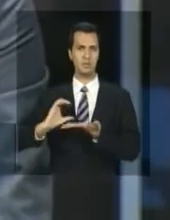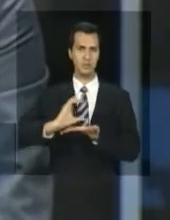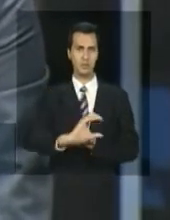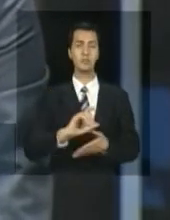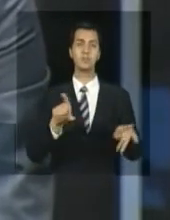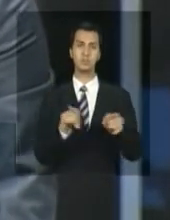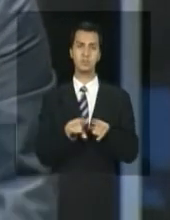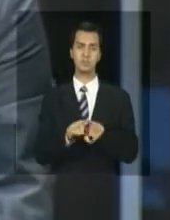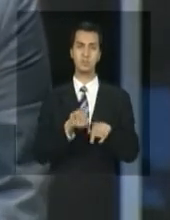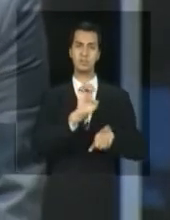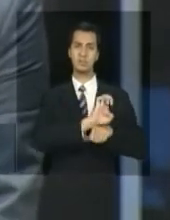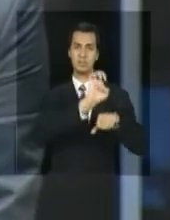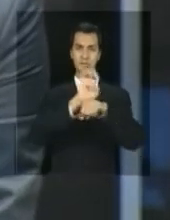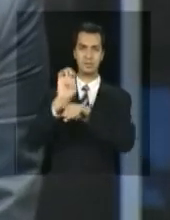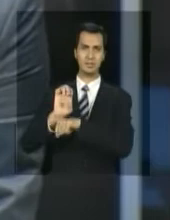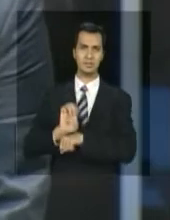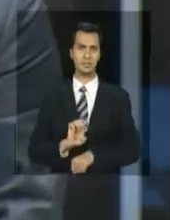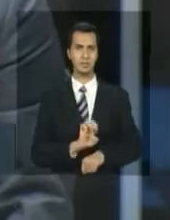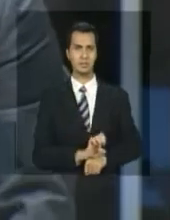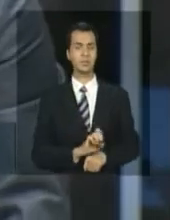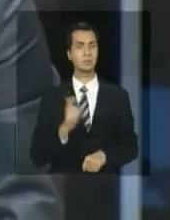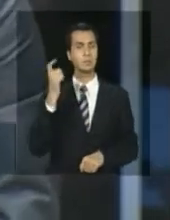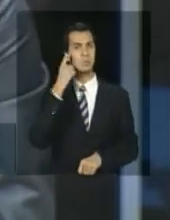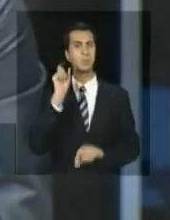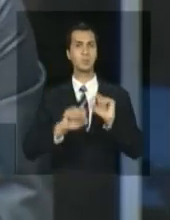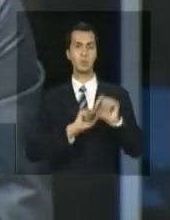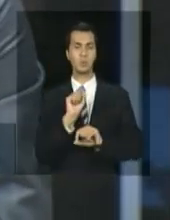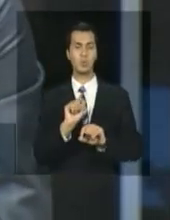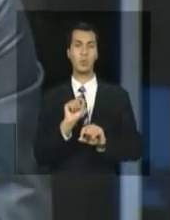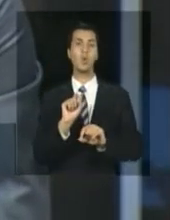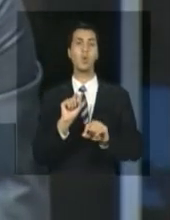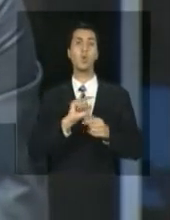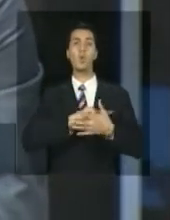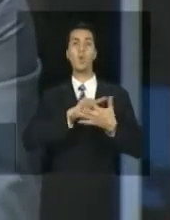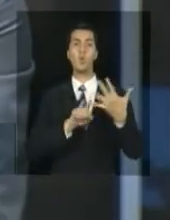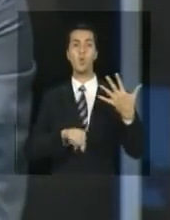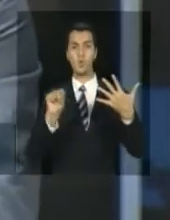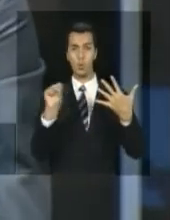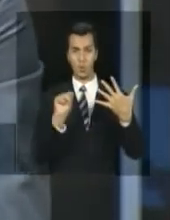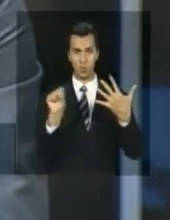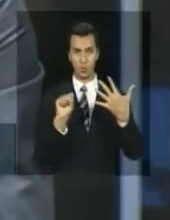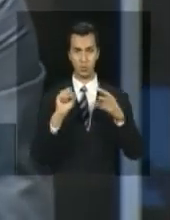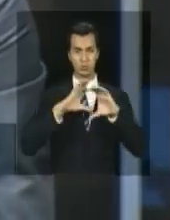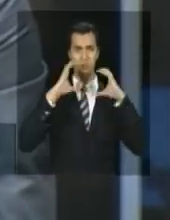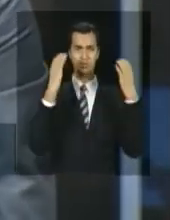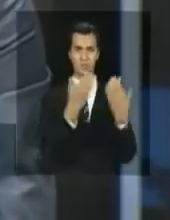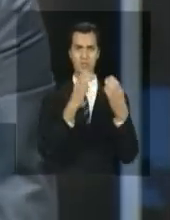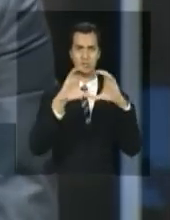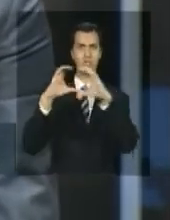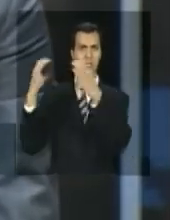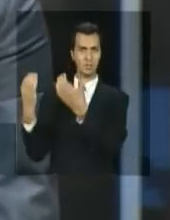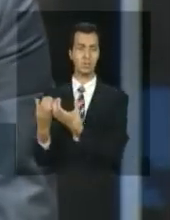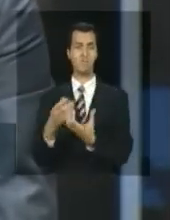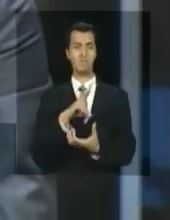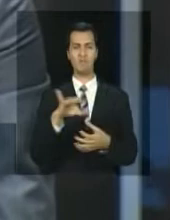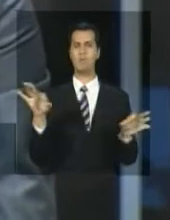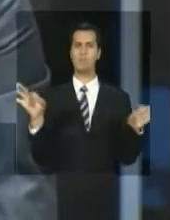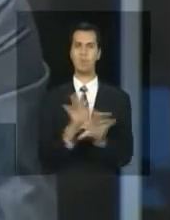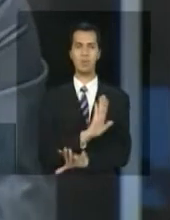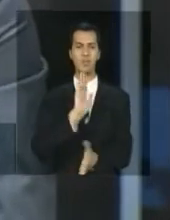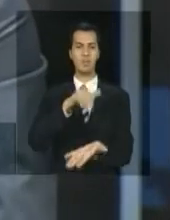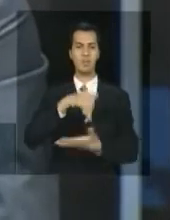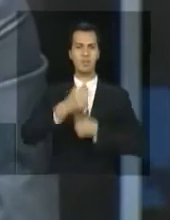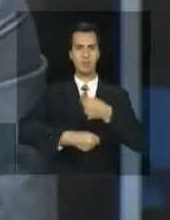sede estimam que 8 deles estarão prontos até o final desse ano e os demais